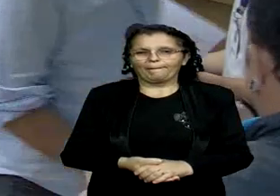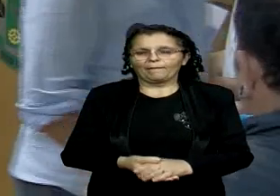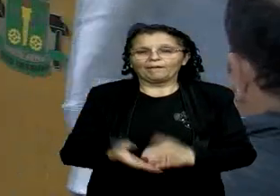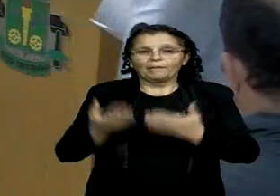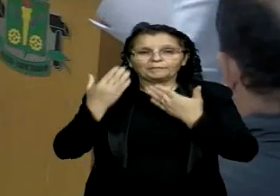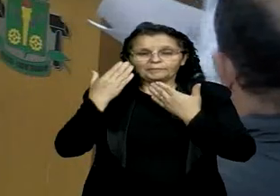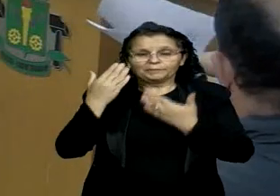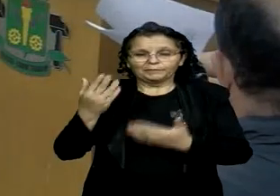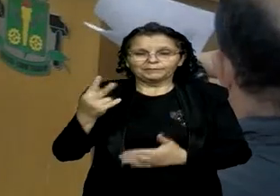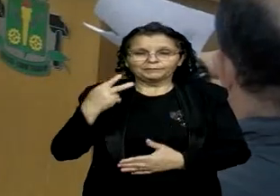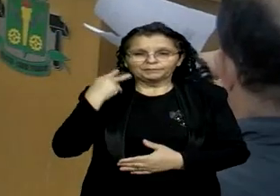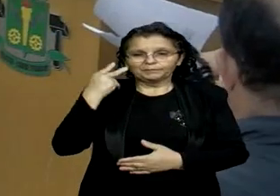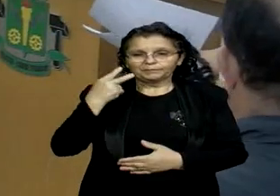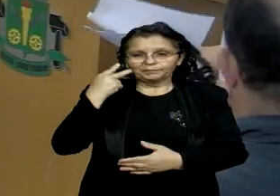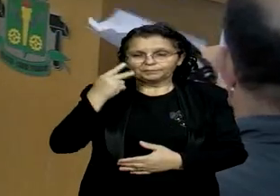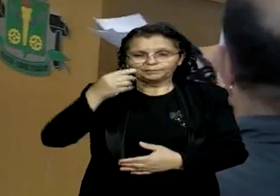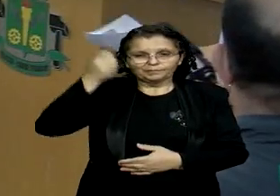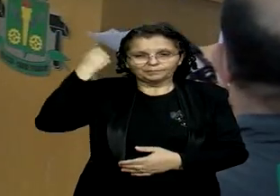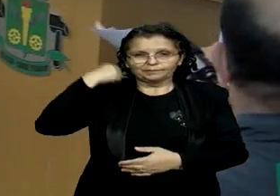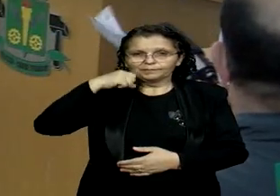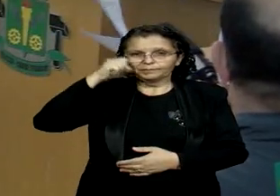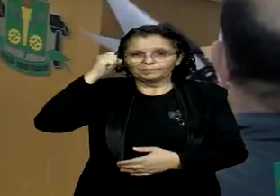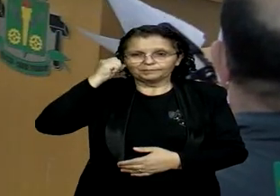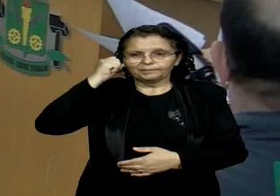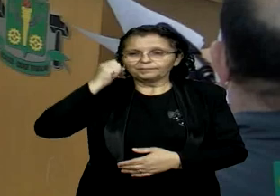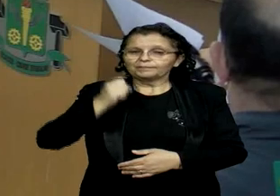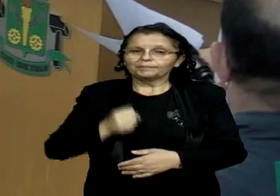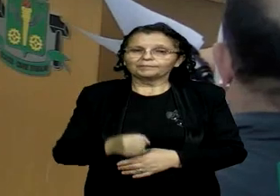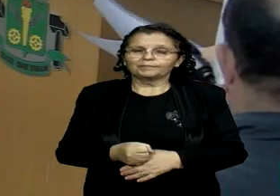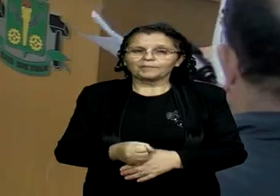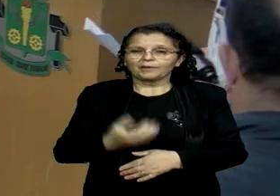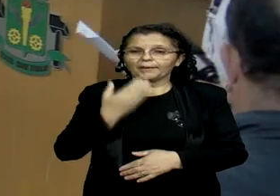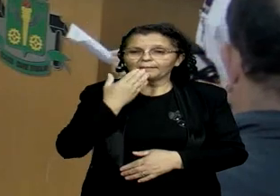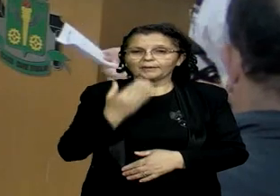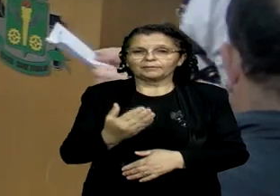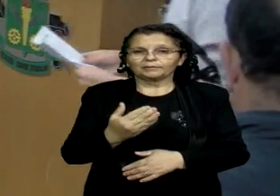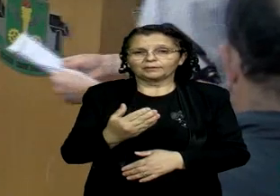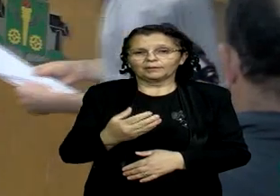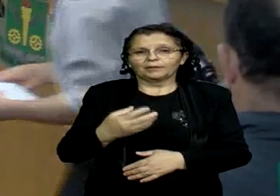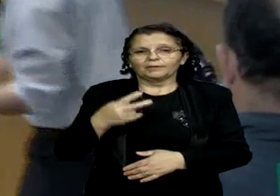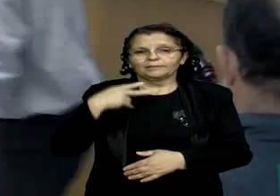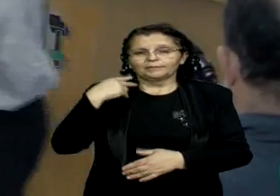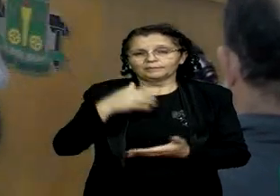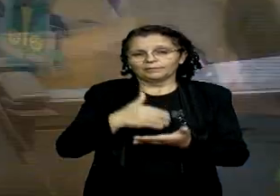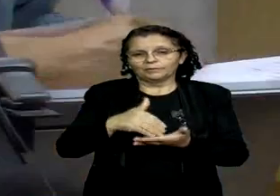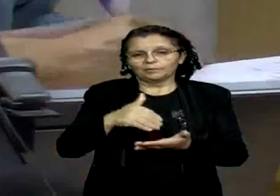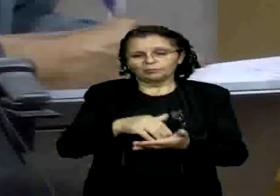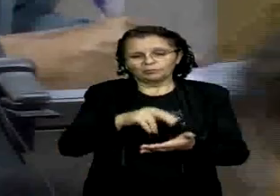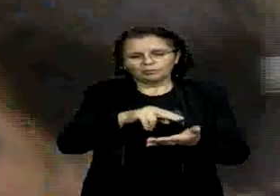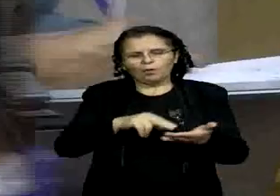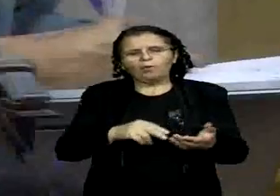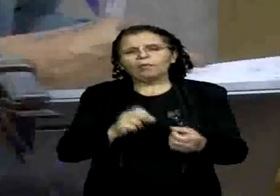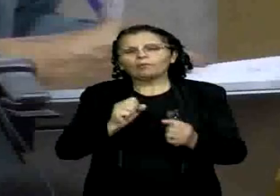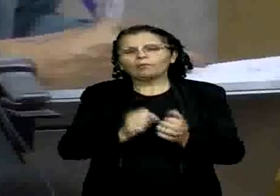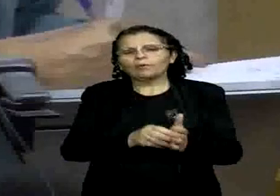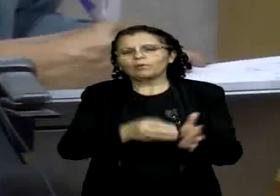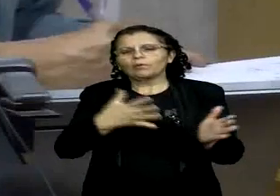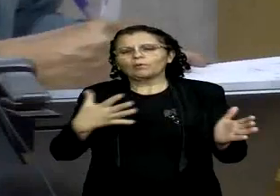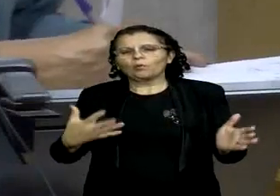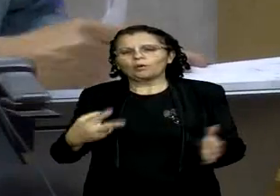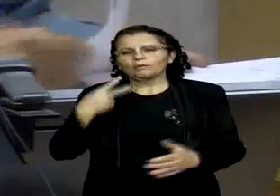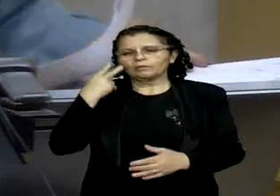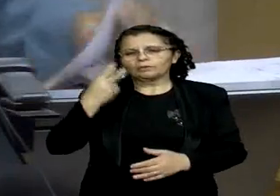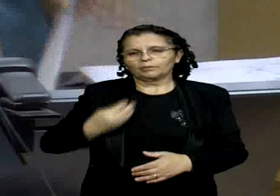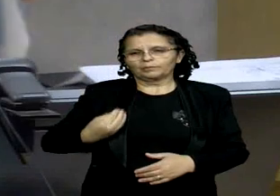Obrigado, nobre vereadora, pastora Cristiane Selegato. Solicito à senhora secretária que proceda à verificação de número de